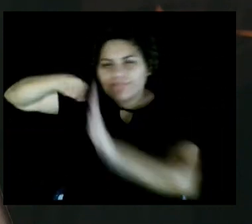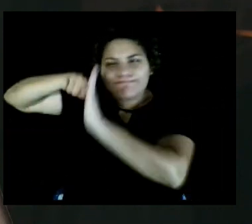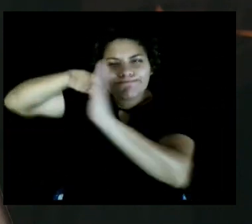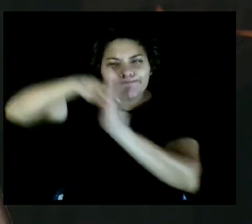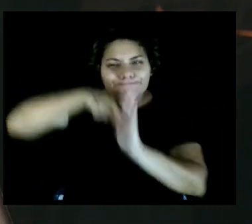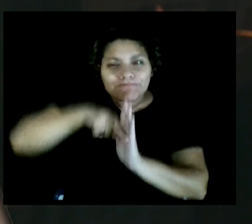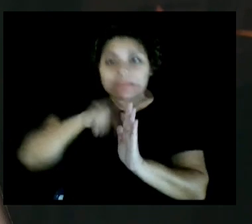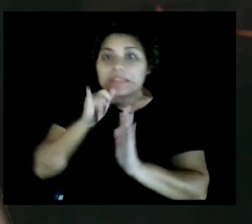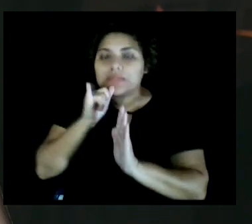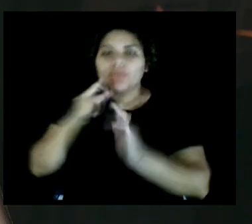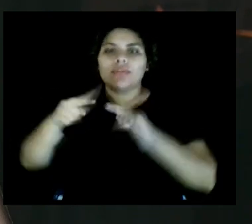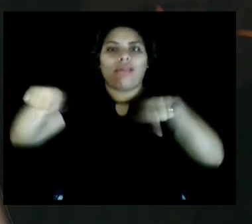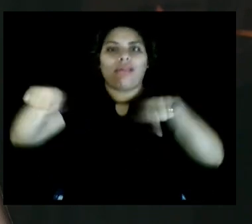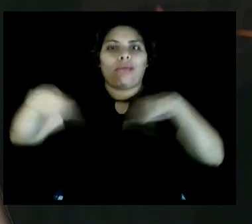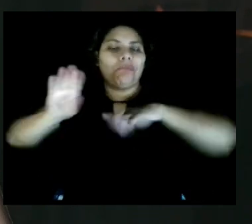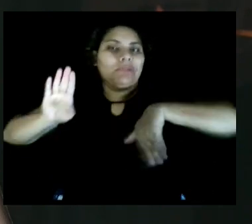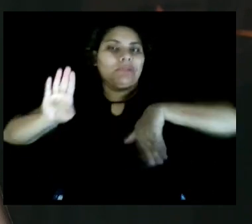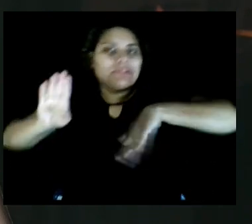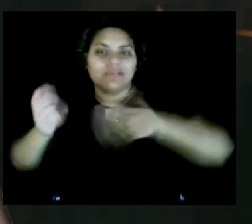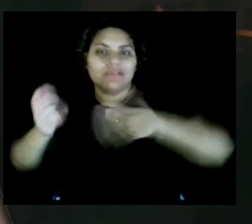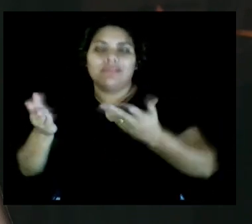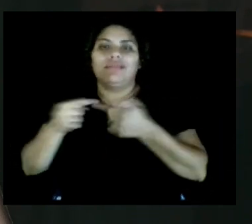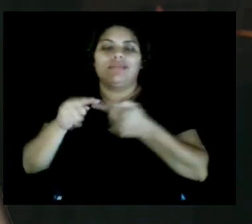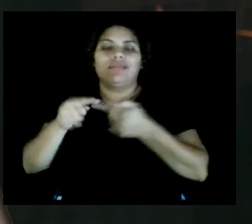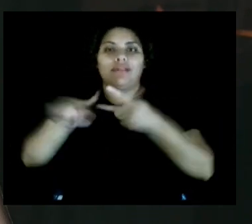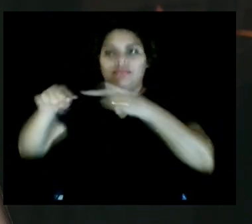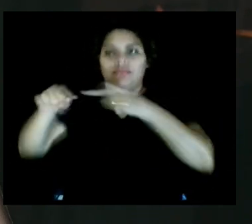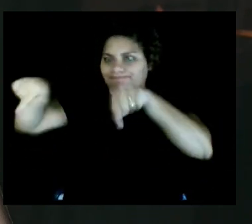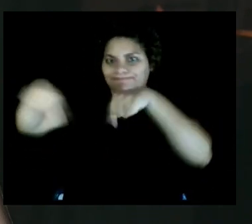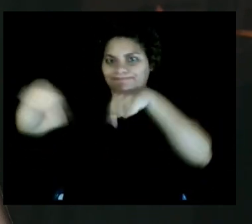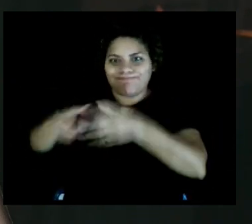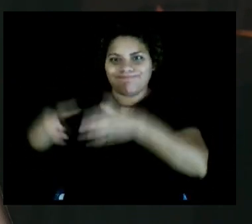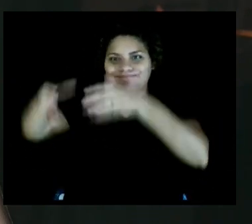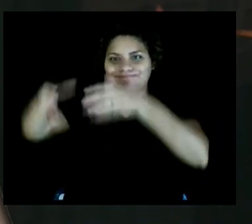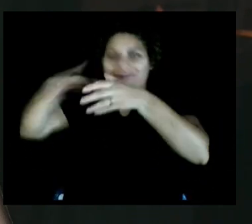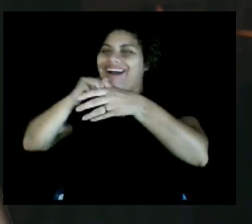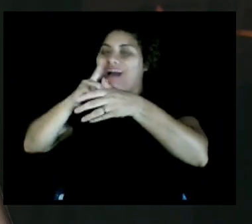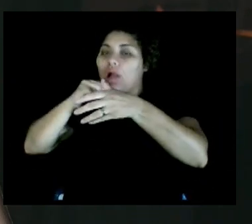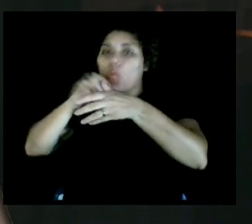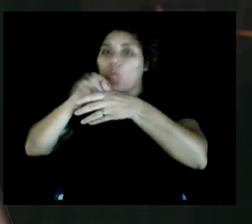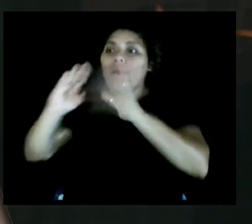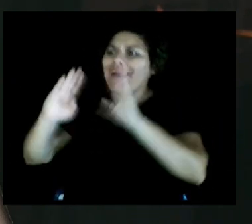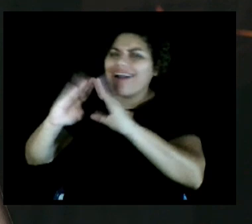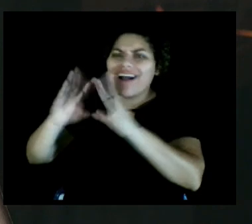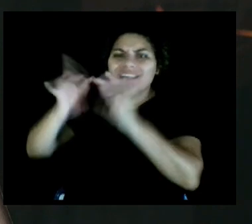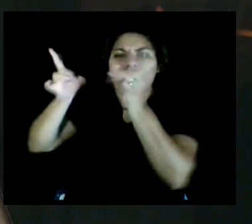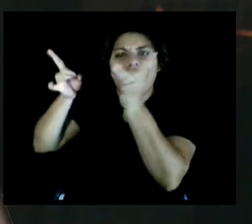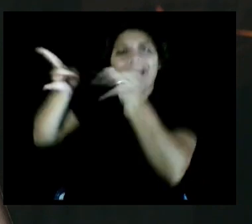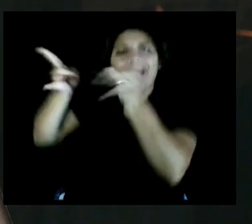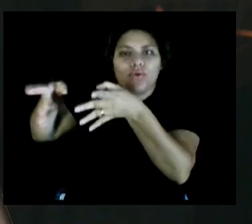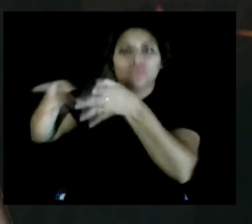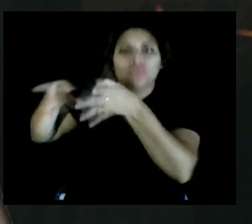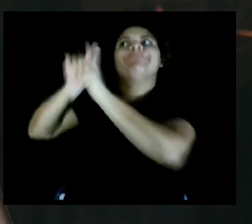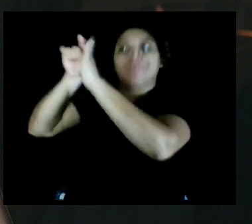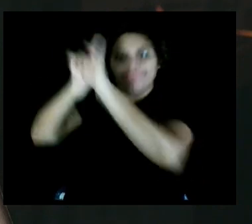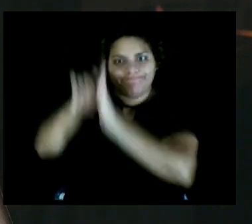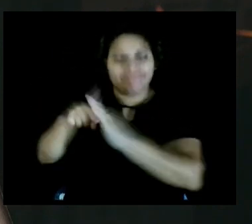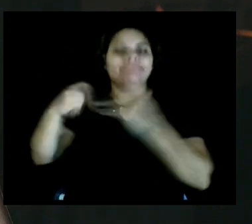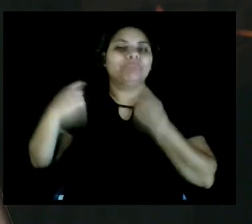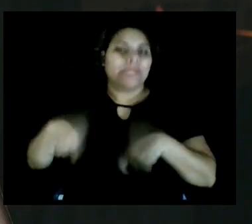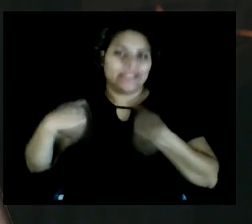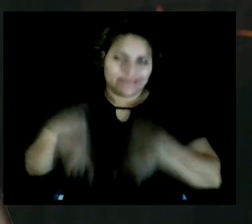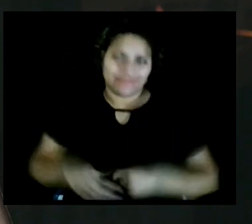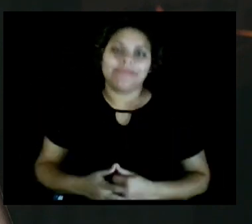caixas d'água e imóveis identificados como desocupados também serão vistoriados, tá?